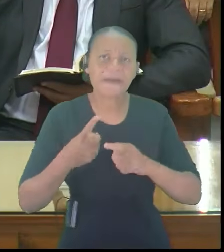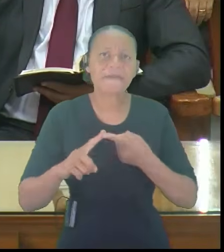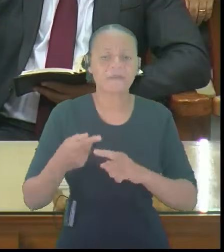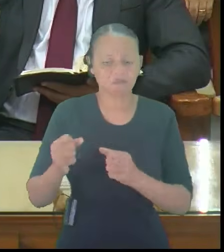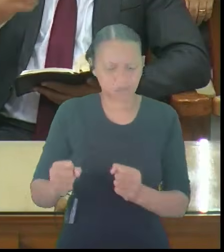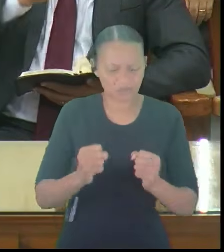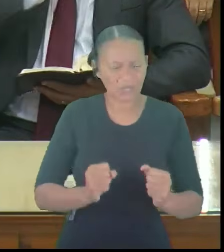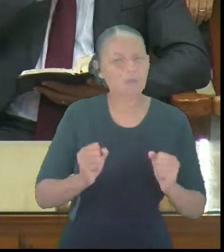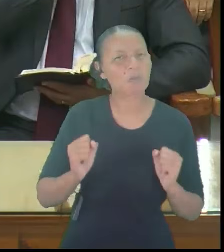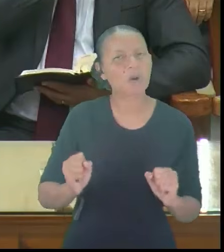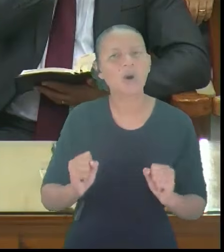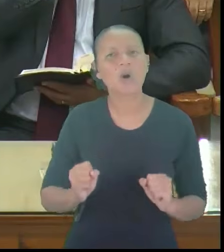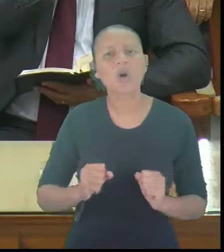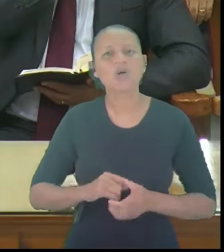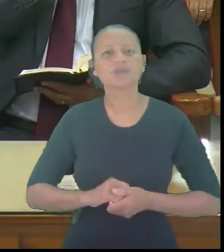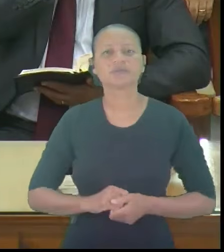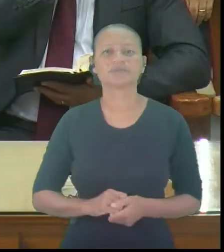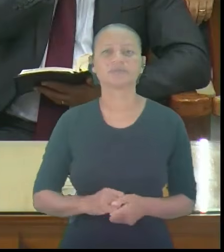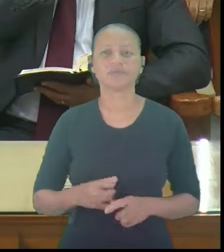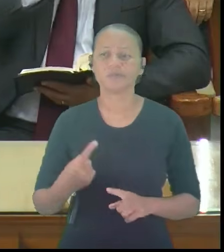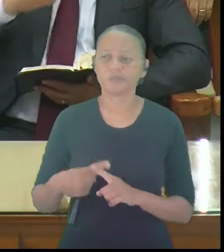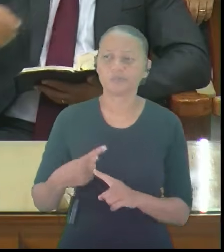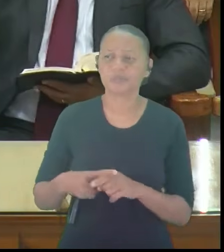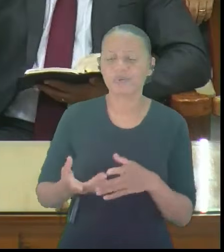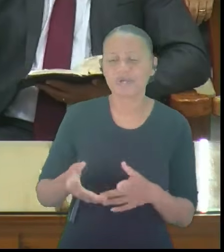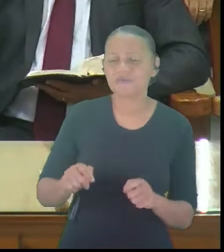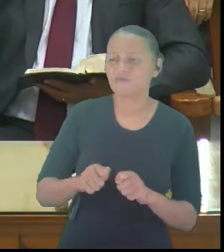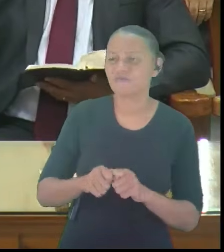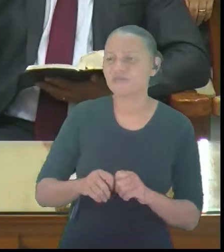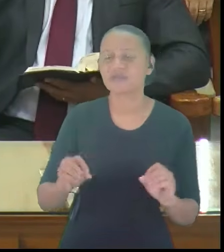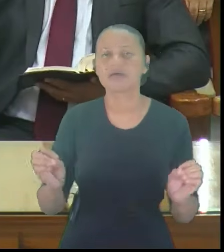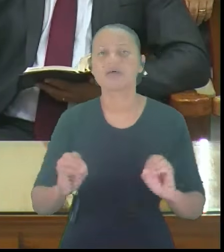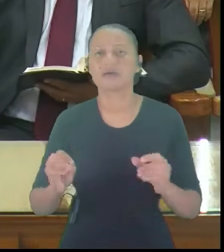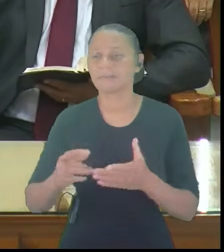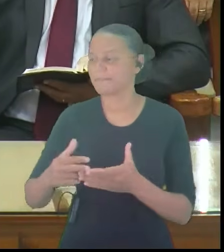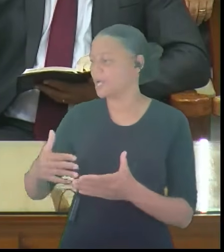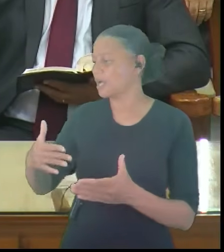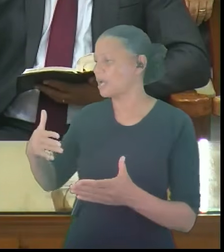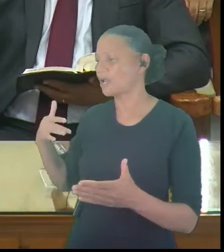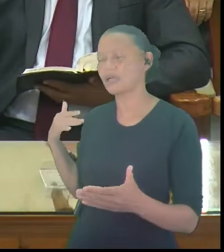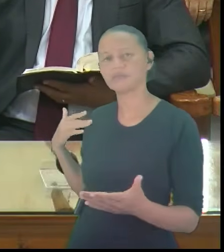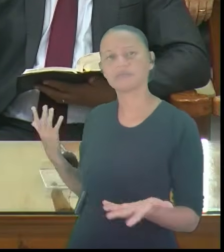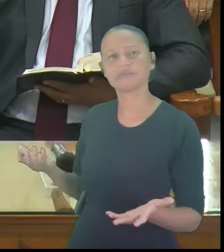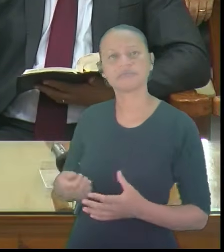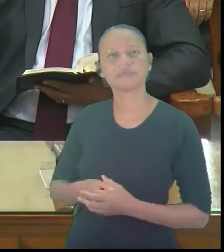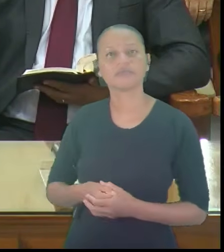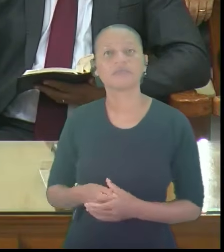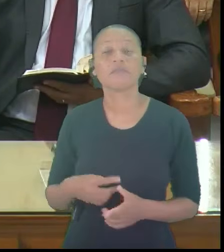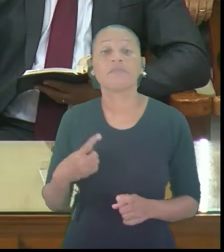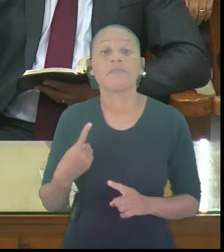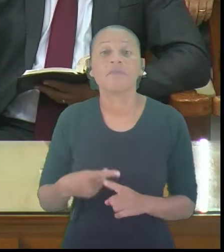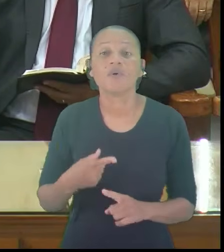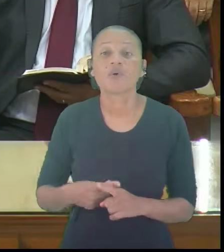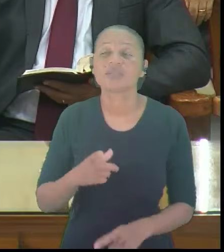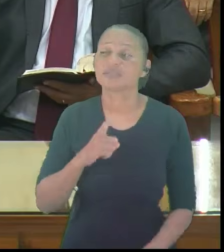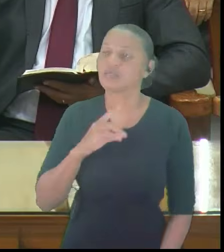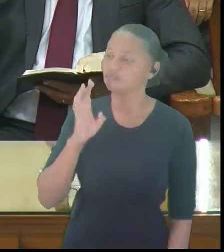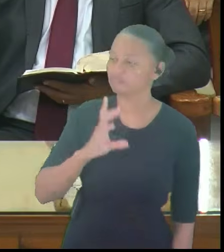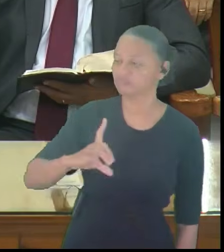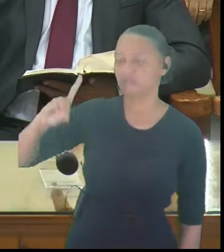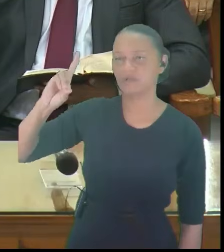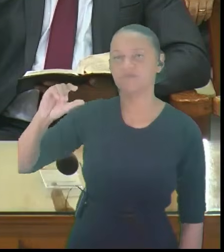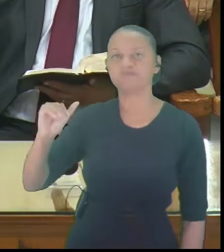poder para isso. E por que não fizeram naquela época e por que não fazem hoje? Porque tem um Deus maior do